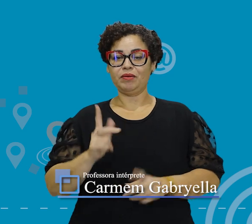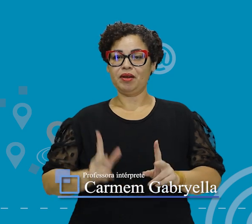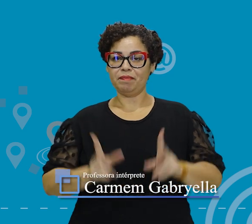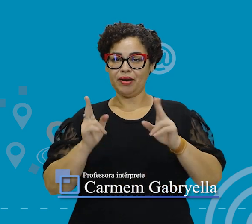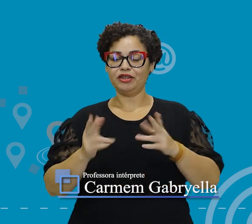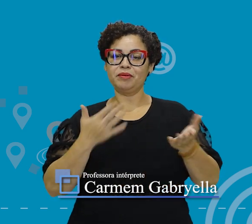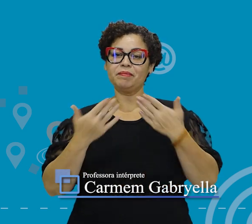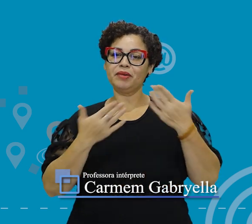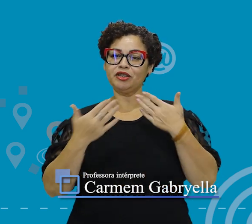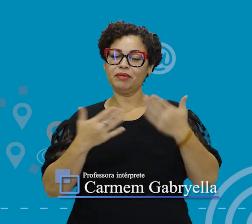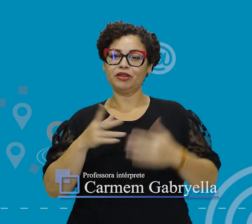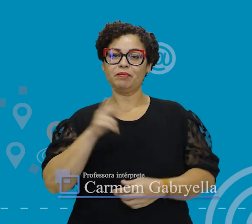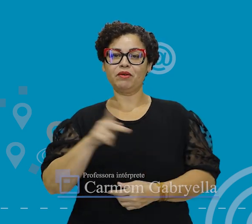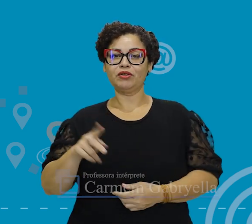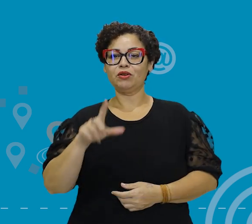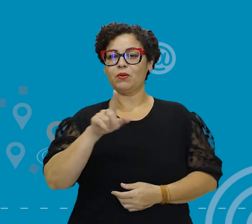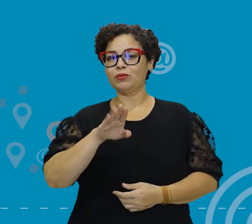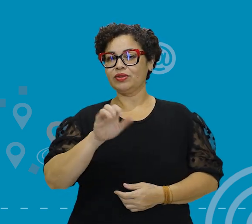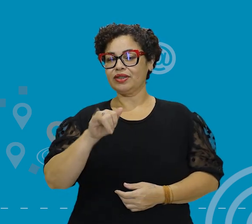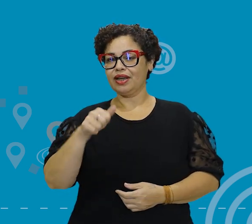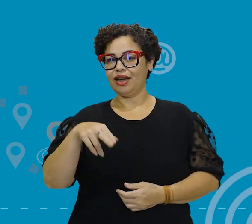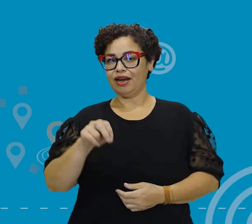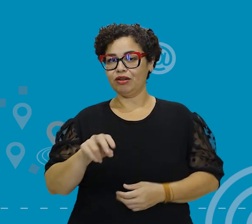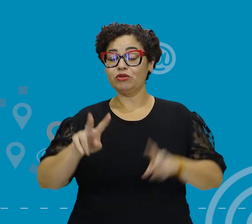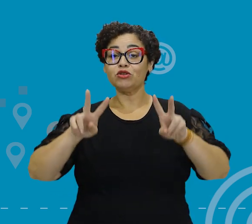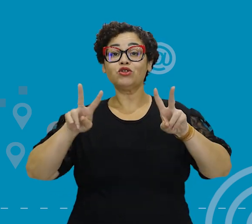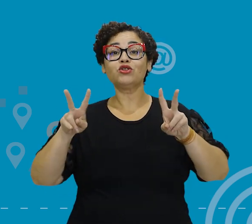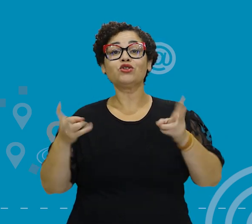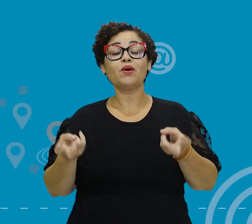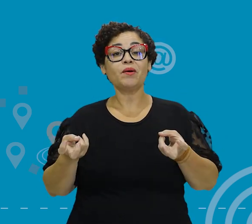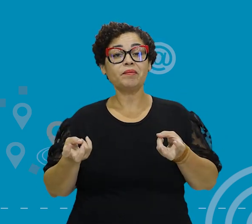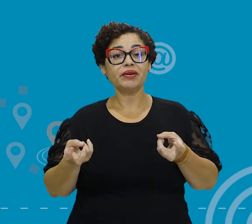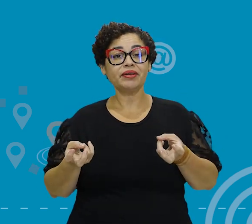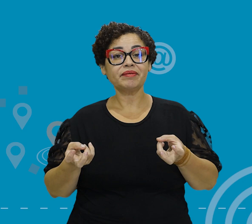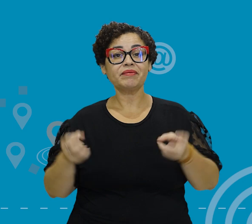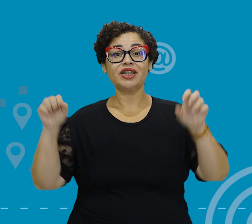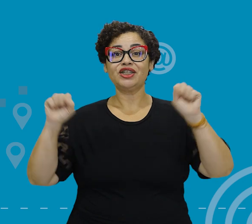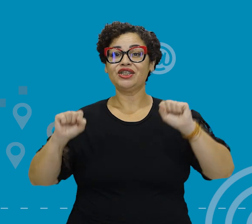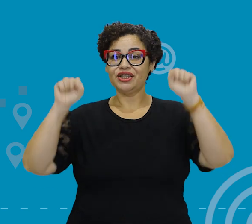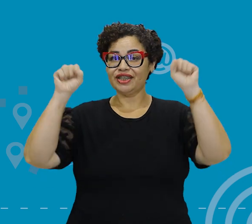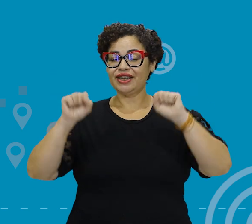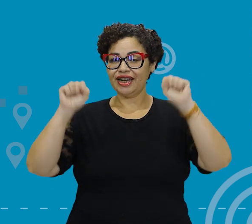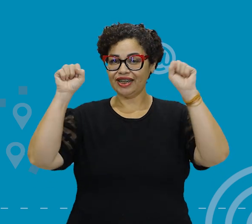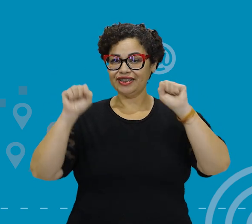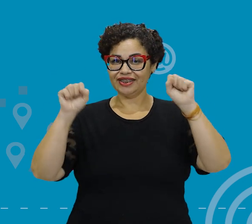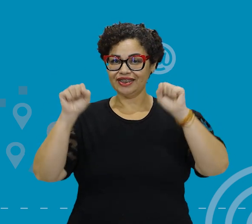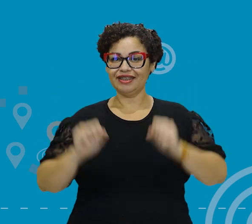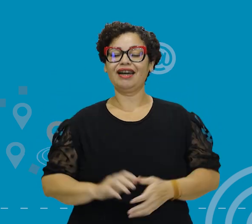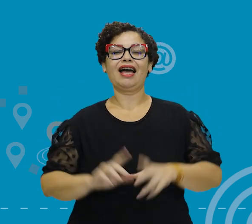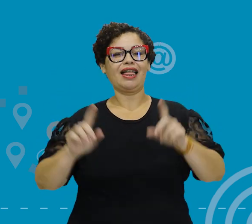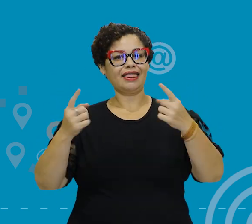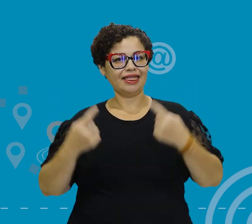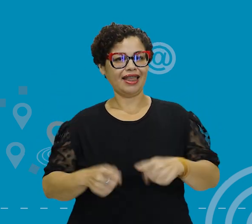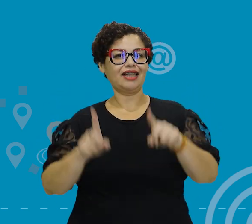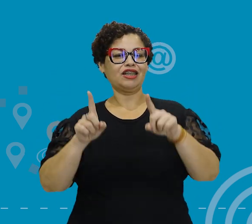segunda parte do bate-papo com o professor Luciano Oliveira sobre a